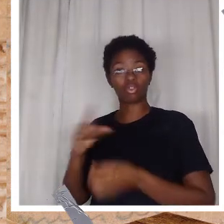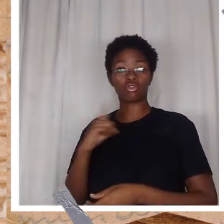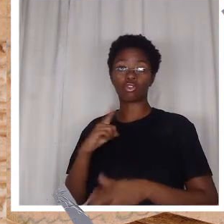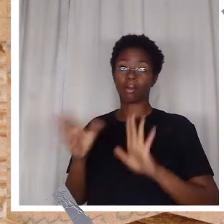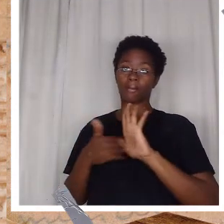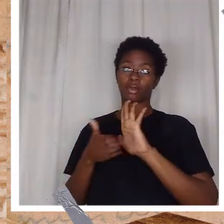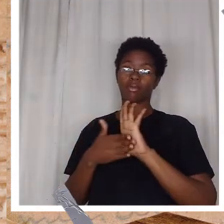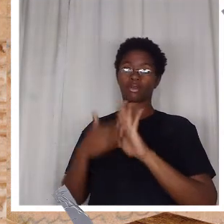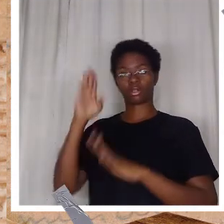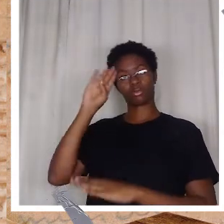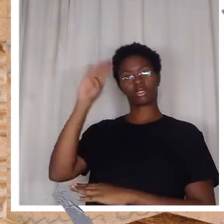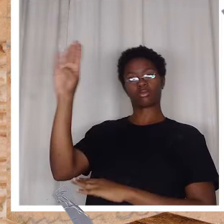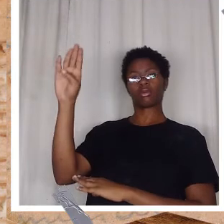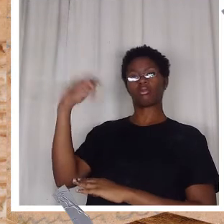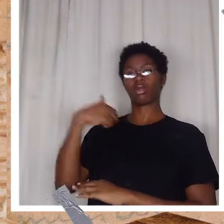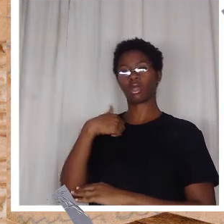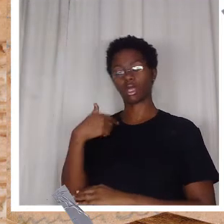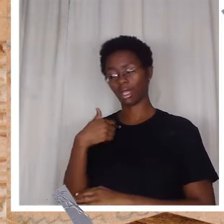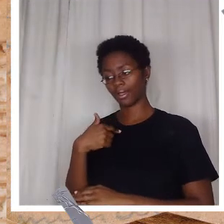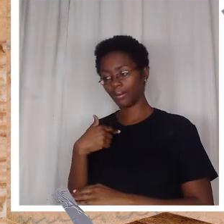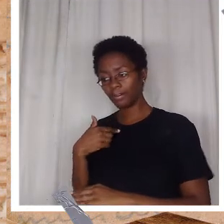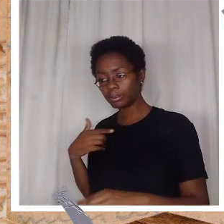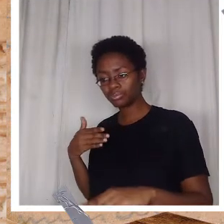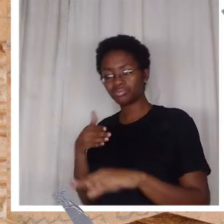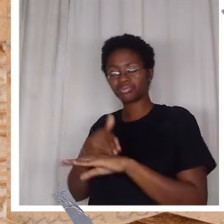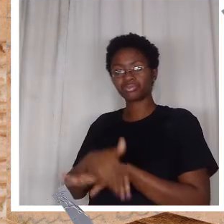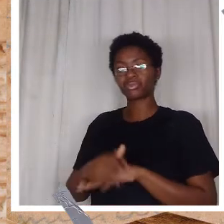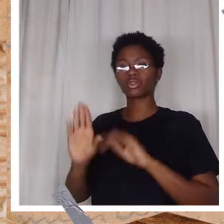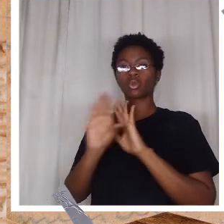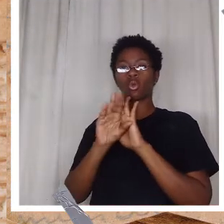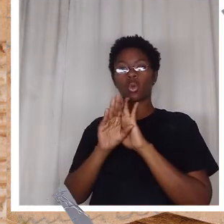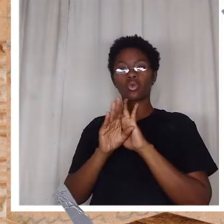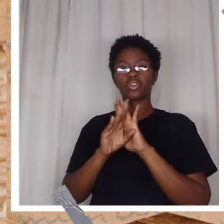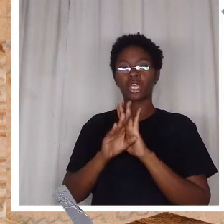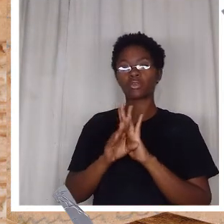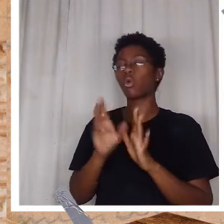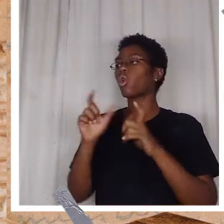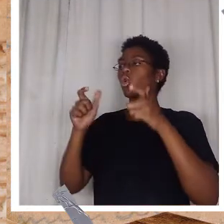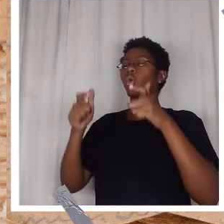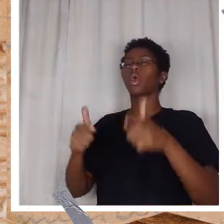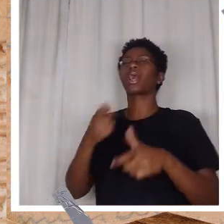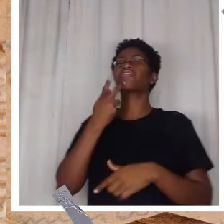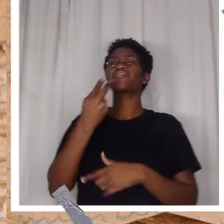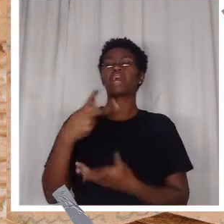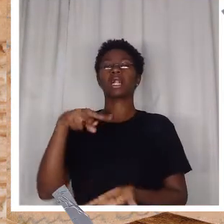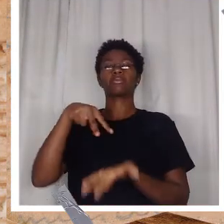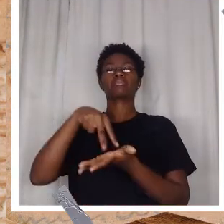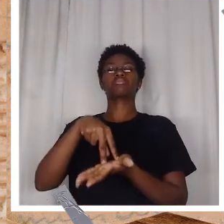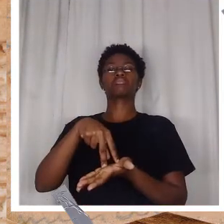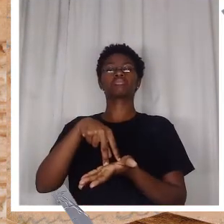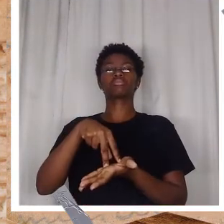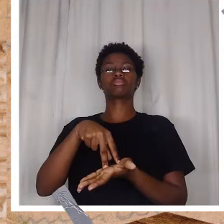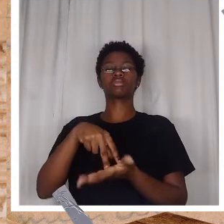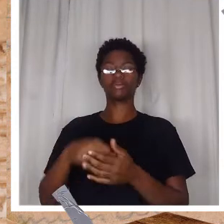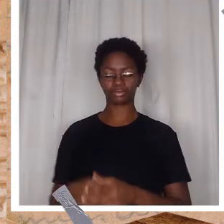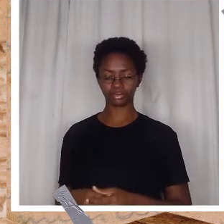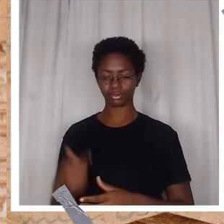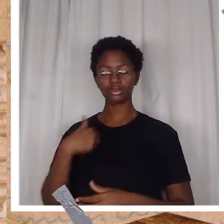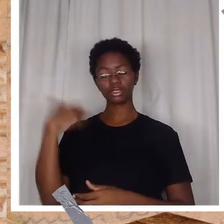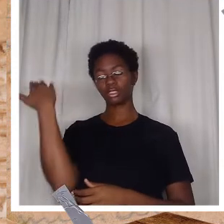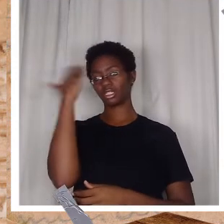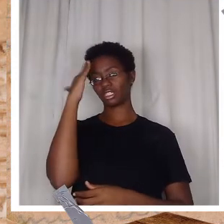ainda sem entrar profundamente nesse conceito do lugar de fala, eu já entendia que